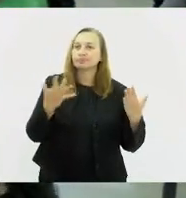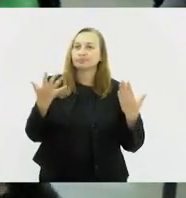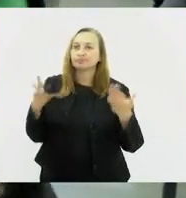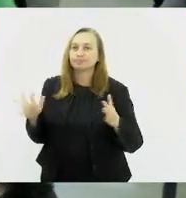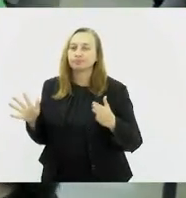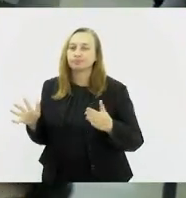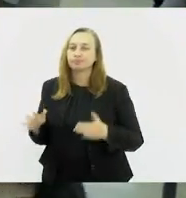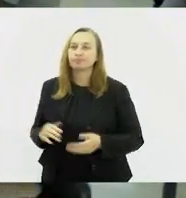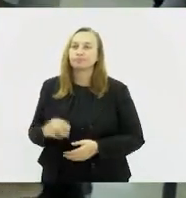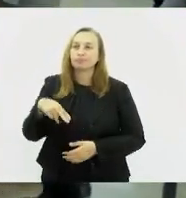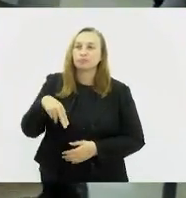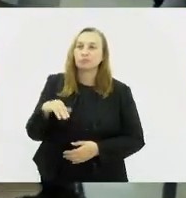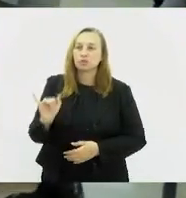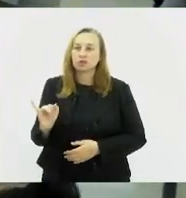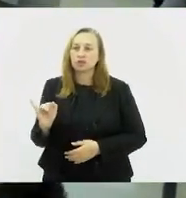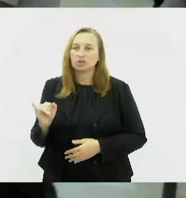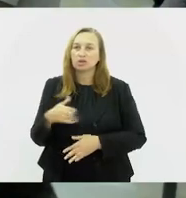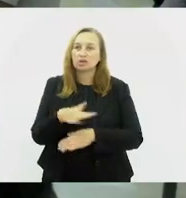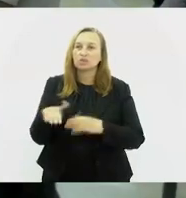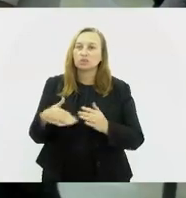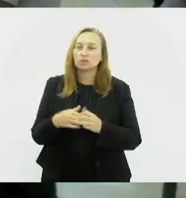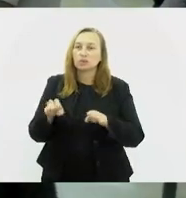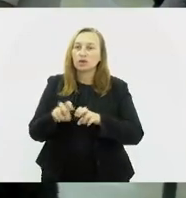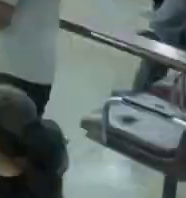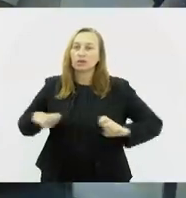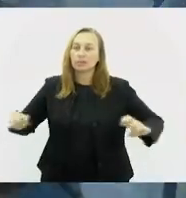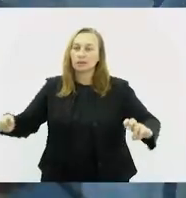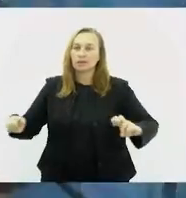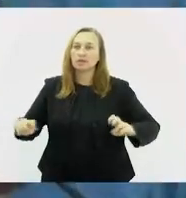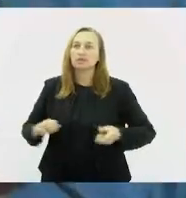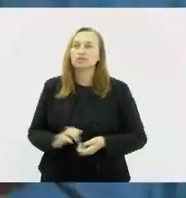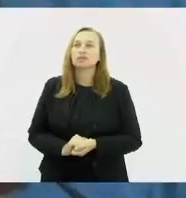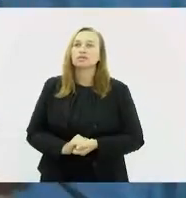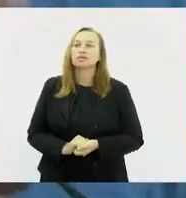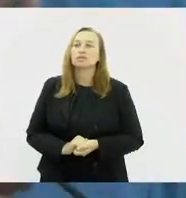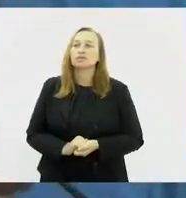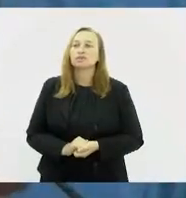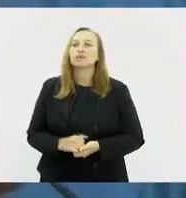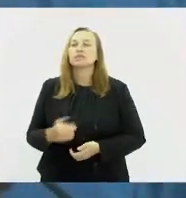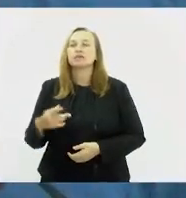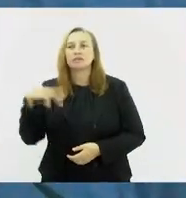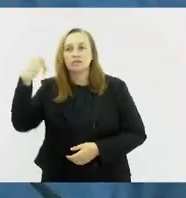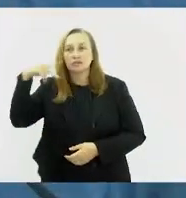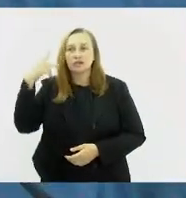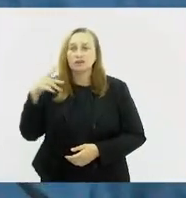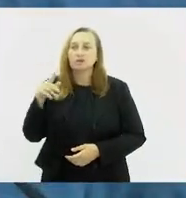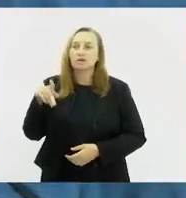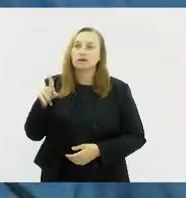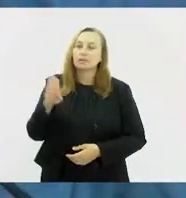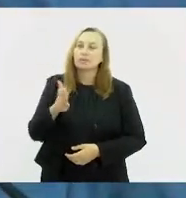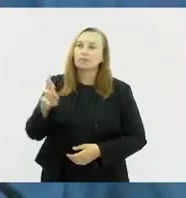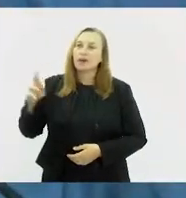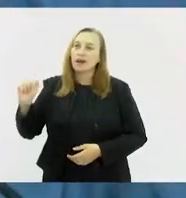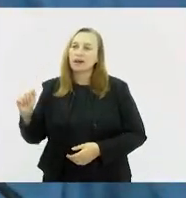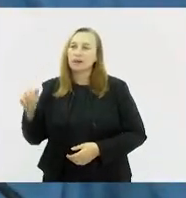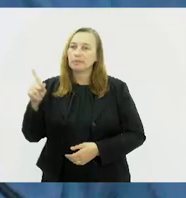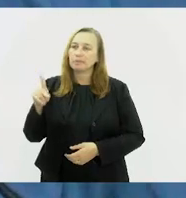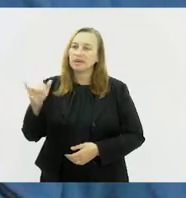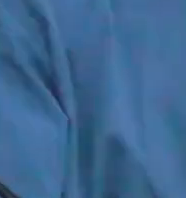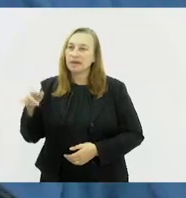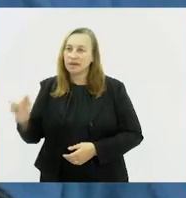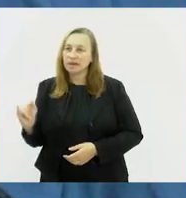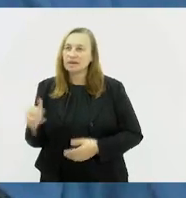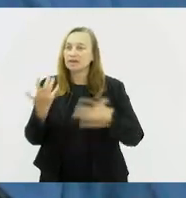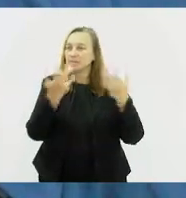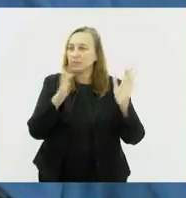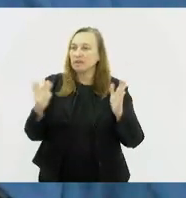Cumprimentando o Munir, eu cumprimento toda a mesa, cumprimentando a nossa vereadora de Barra do Piraí, eu cumprimento todos